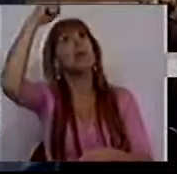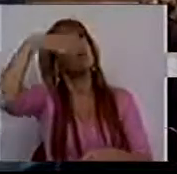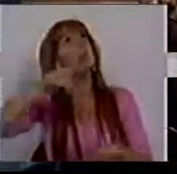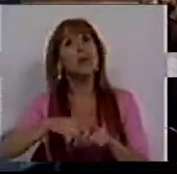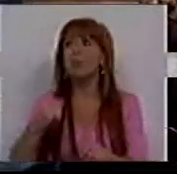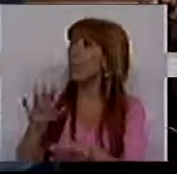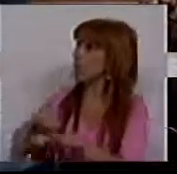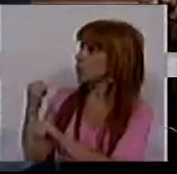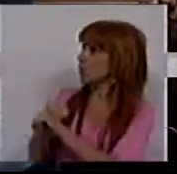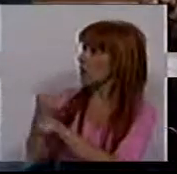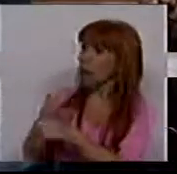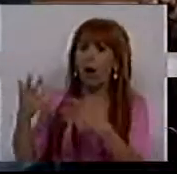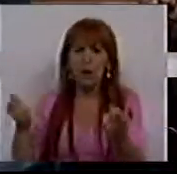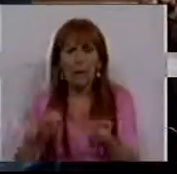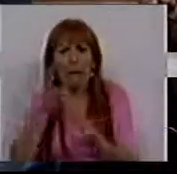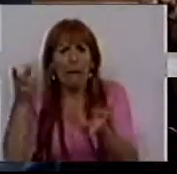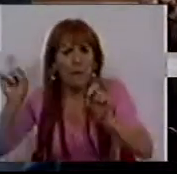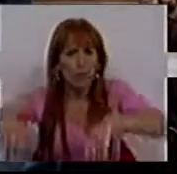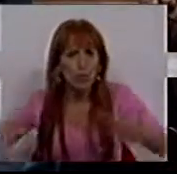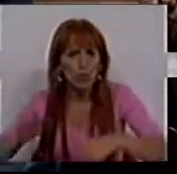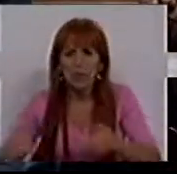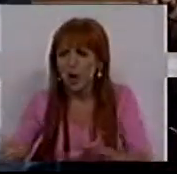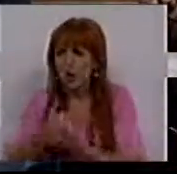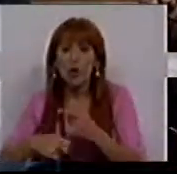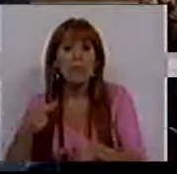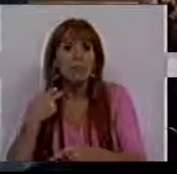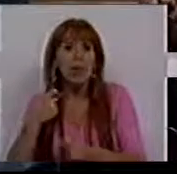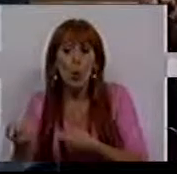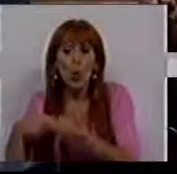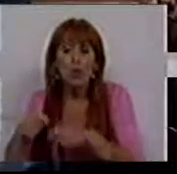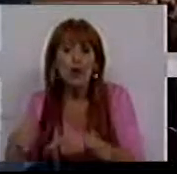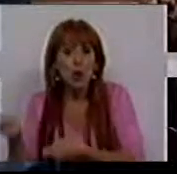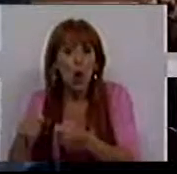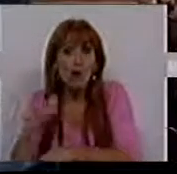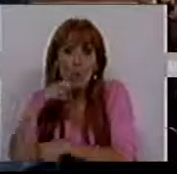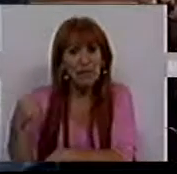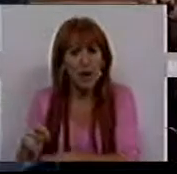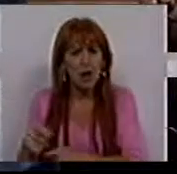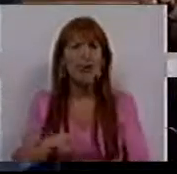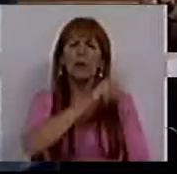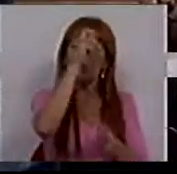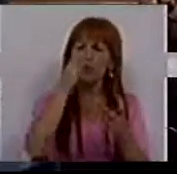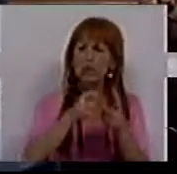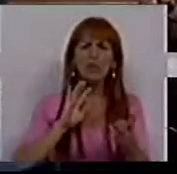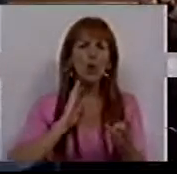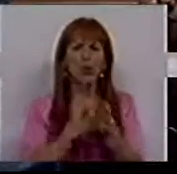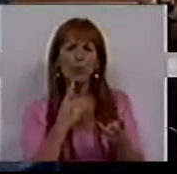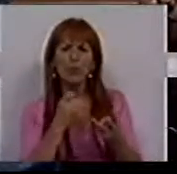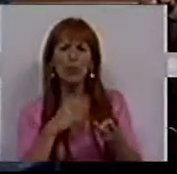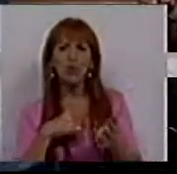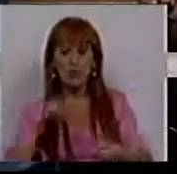eletricidade, pelo trabalho, até mesmo pelos lucros dos pequenos comércios ou negócios que possam ter. Terceiro lugar e última